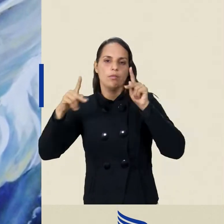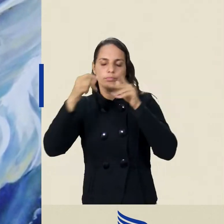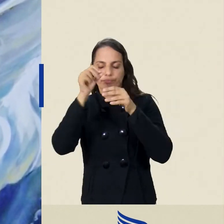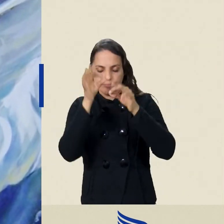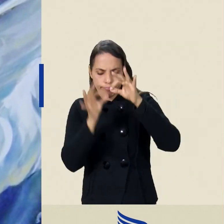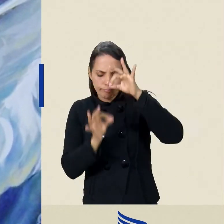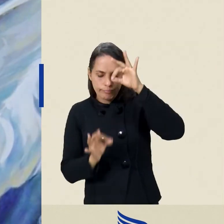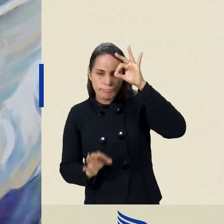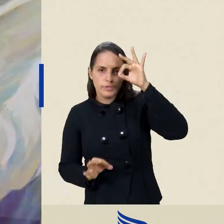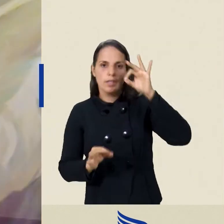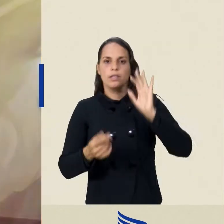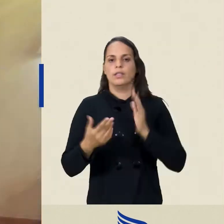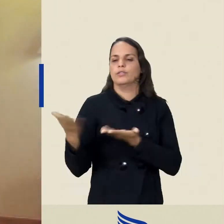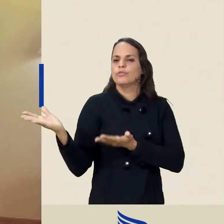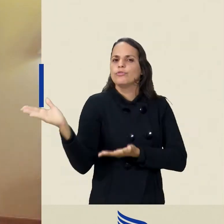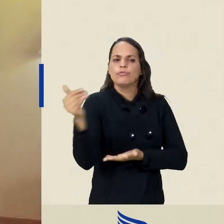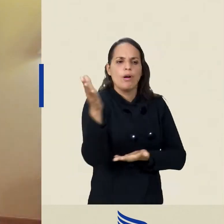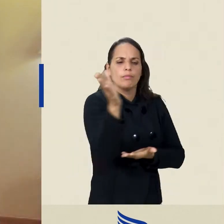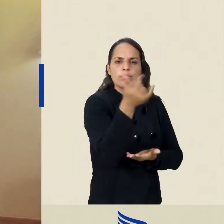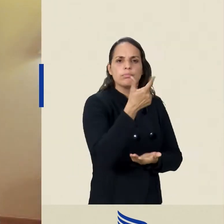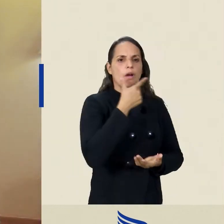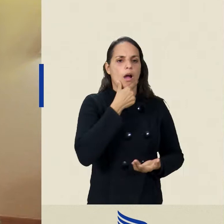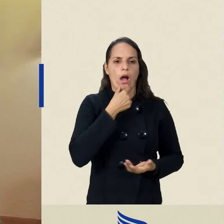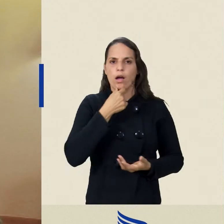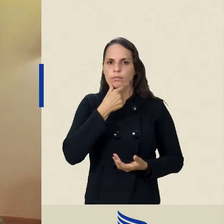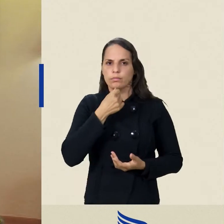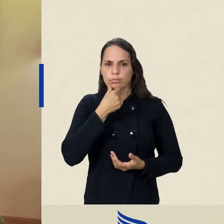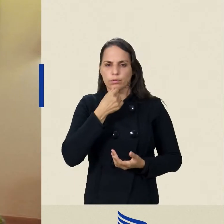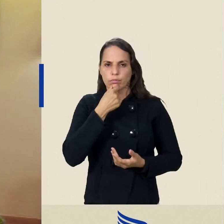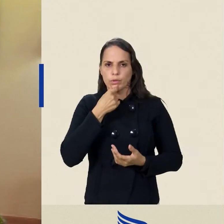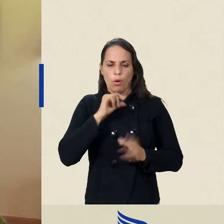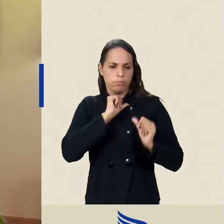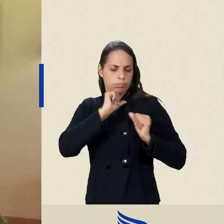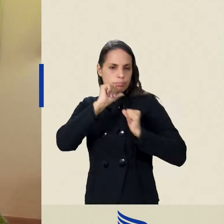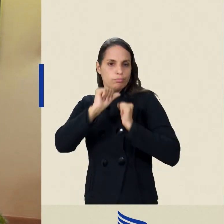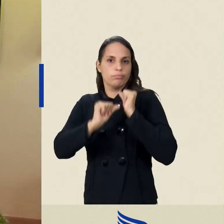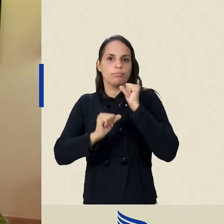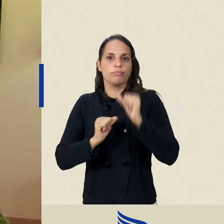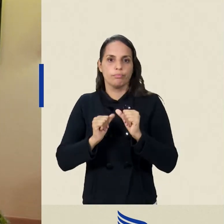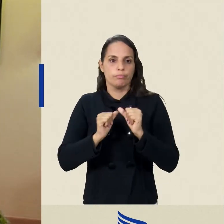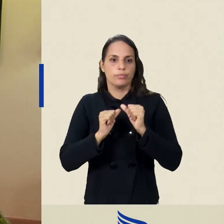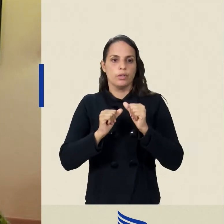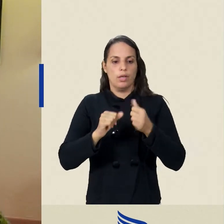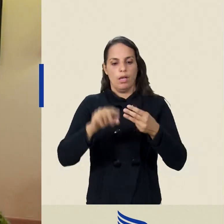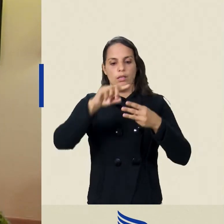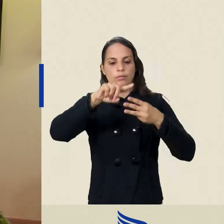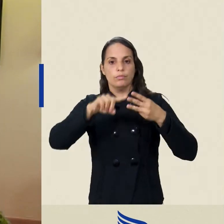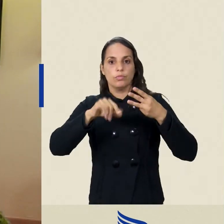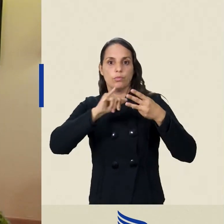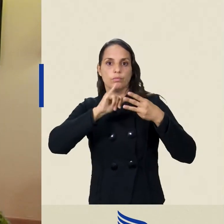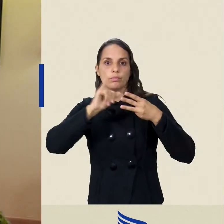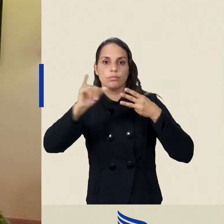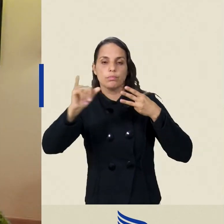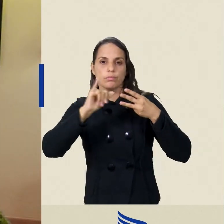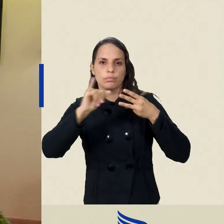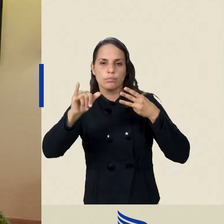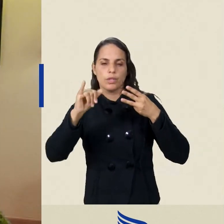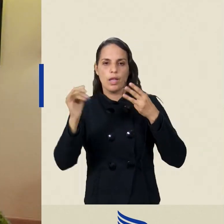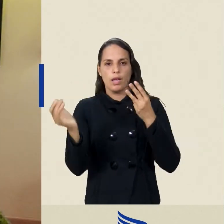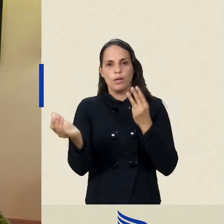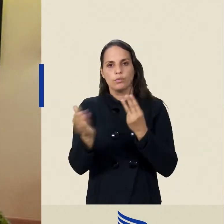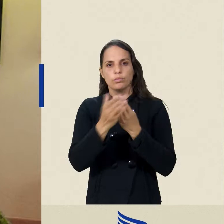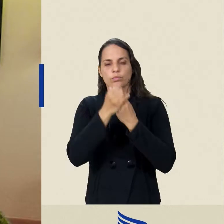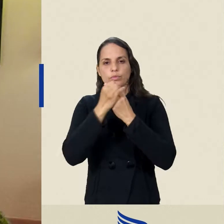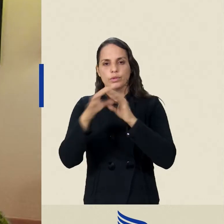6 a 11, convidam os homens a realizarem uma obra de restauração. A tríplice mensagem angélica veio para unir a lei